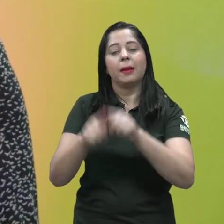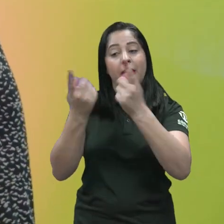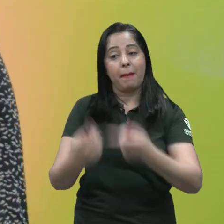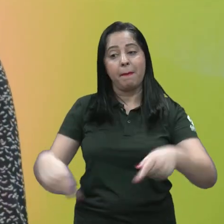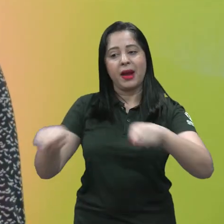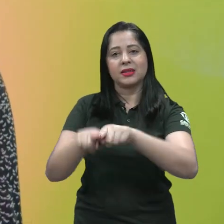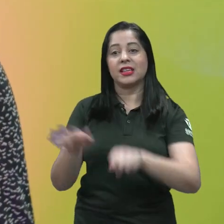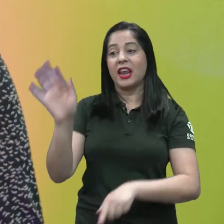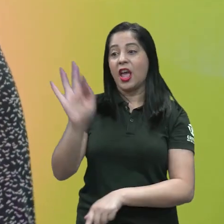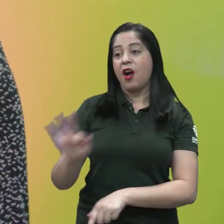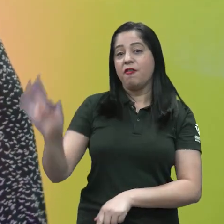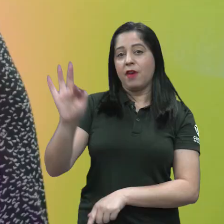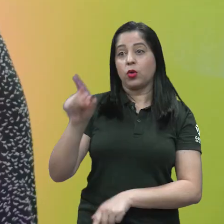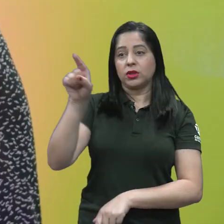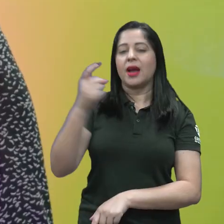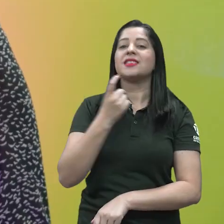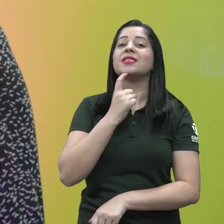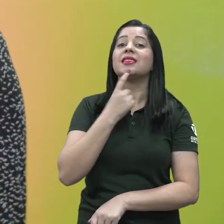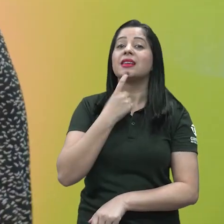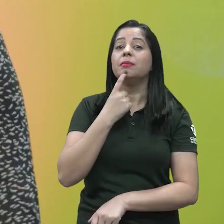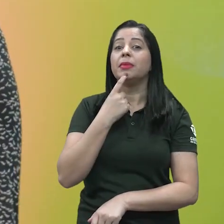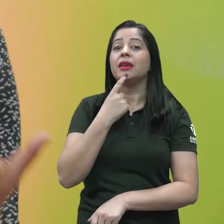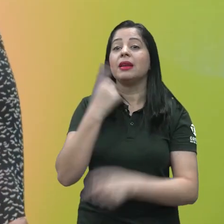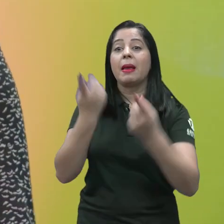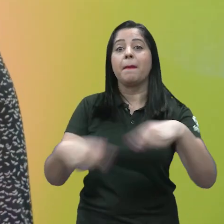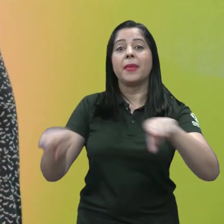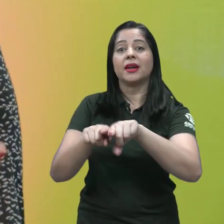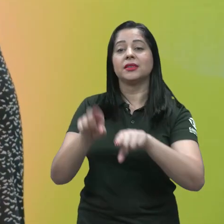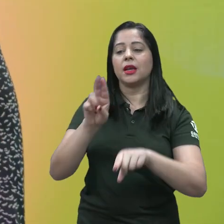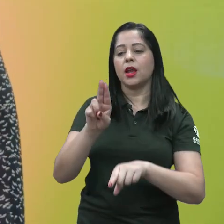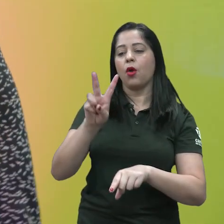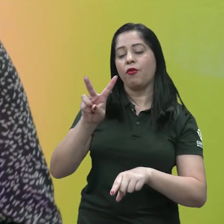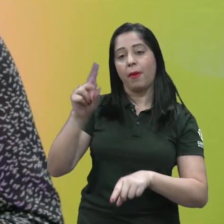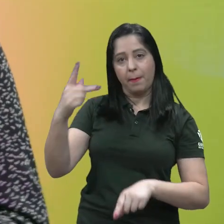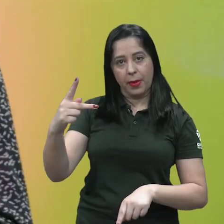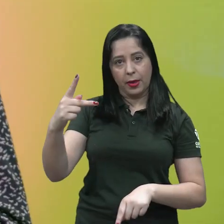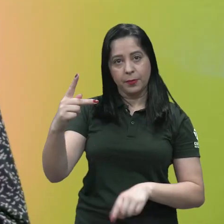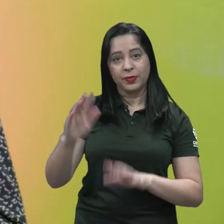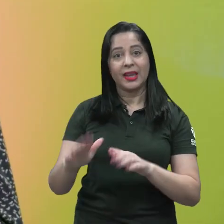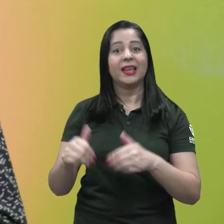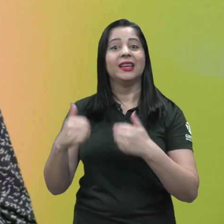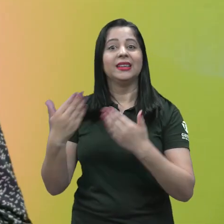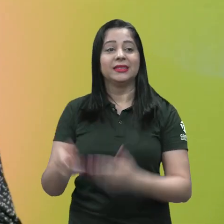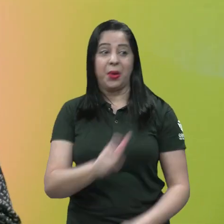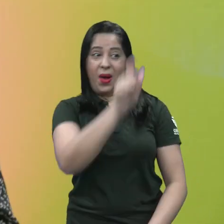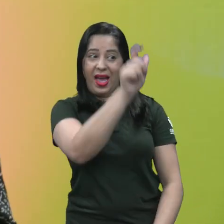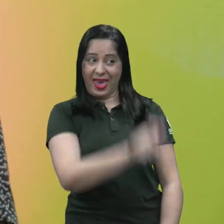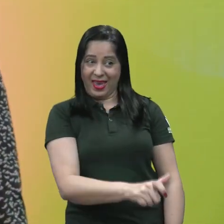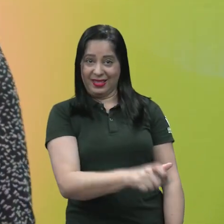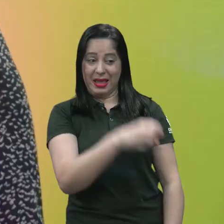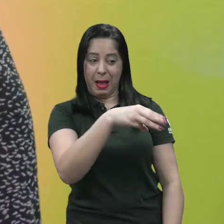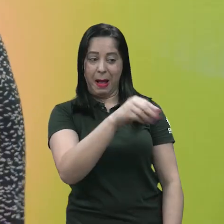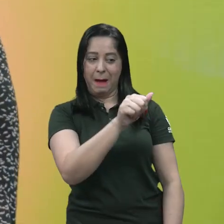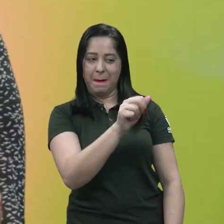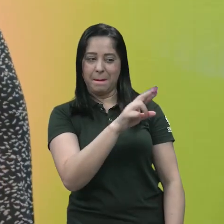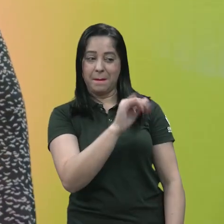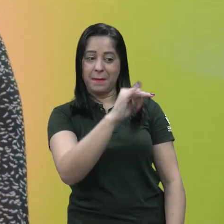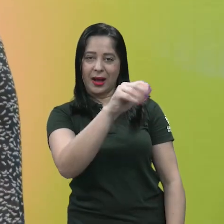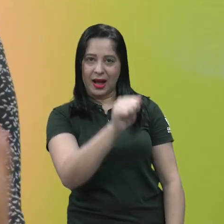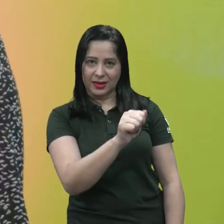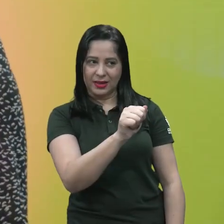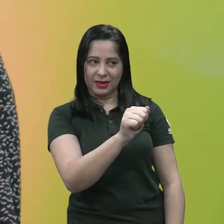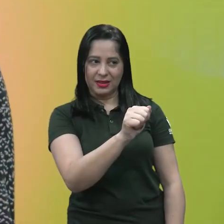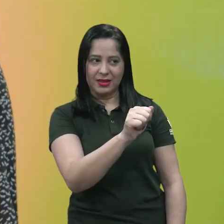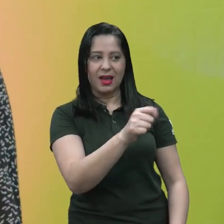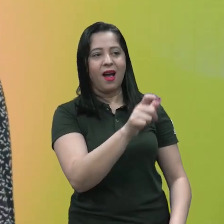de Campinas e a Univap aqui. E no final desse projeto, eis que me chega a Maria, né, com um texto